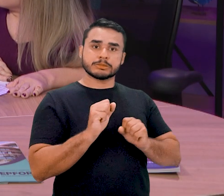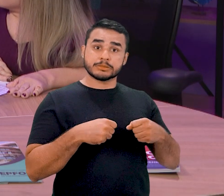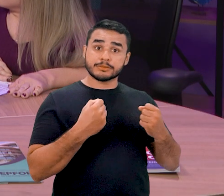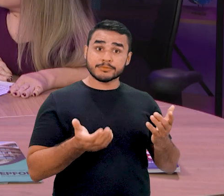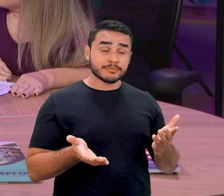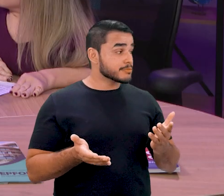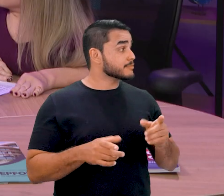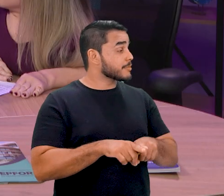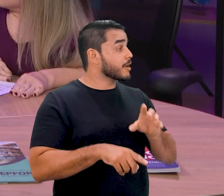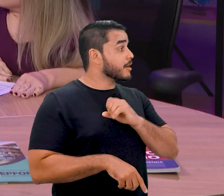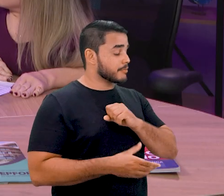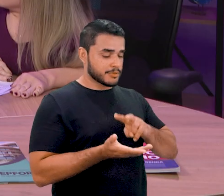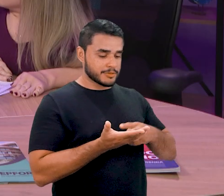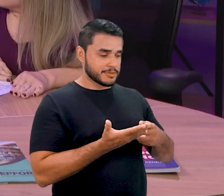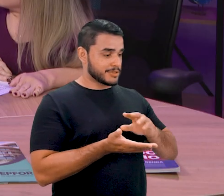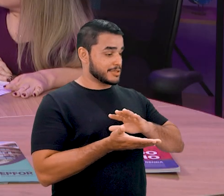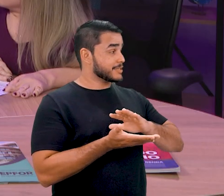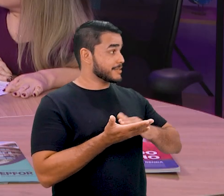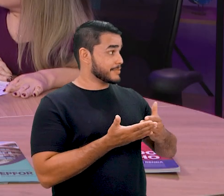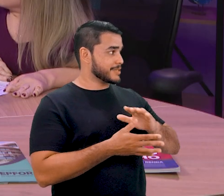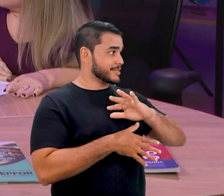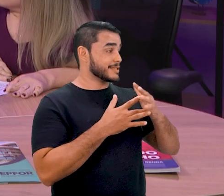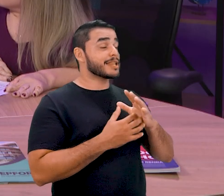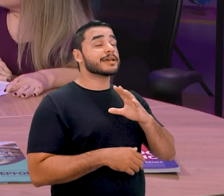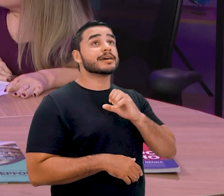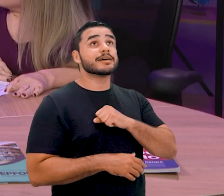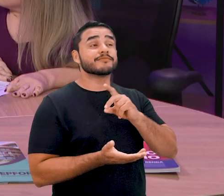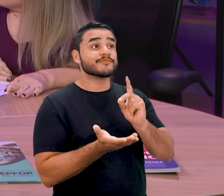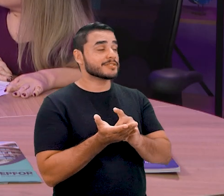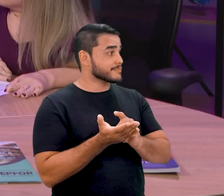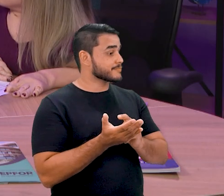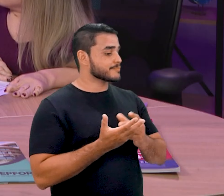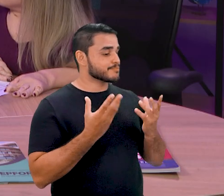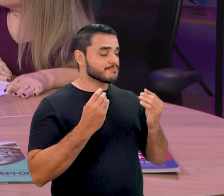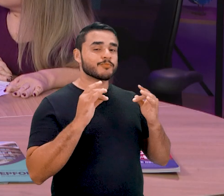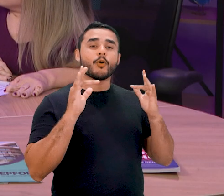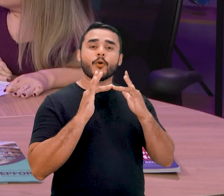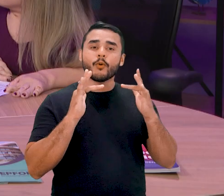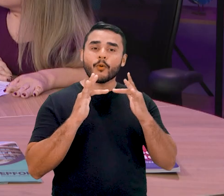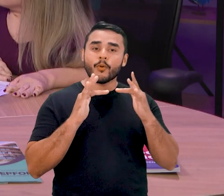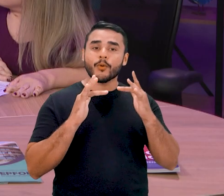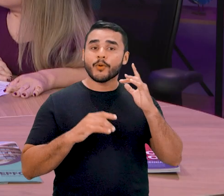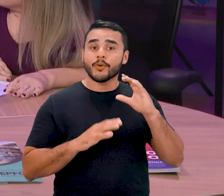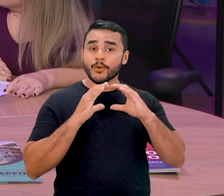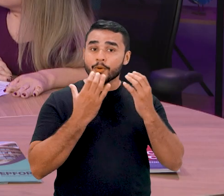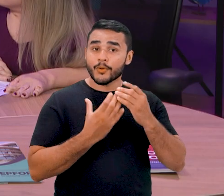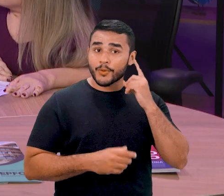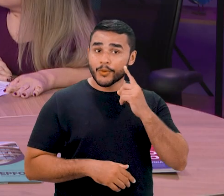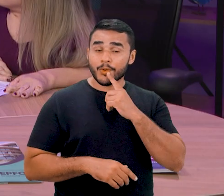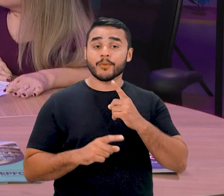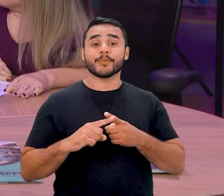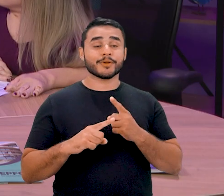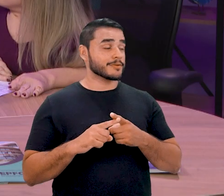tradução e interpretação em Libras. É algo que eu tenho, assim, uma verdadeira paixão. Eu tenho me aproximado bastante da comunidade surda através